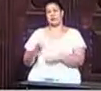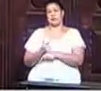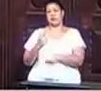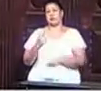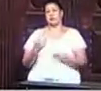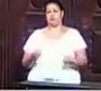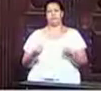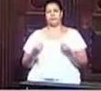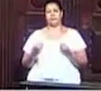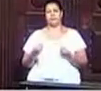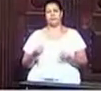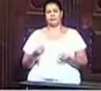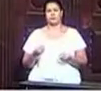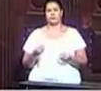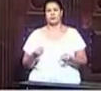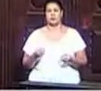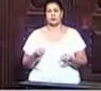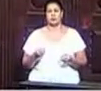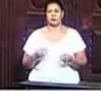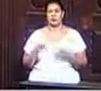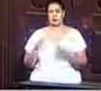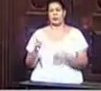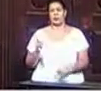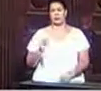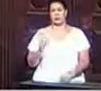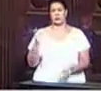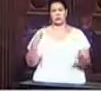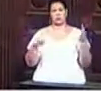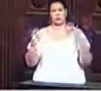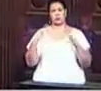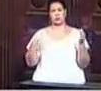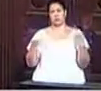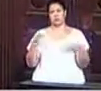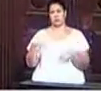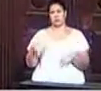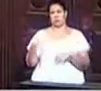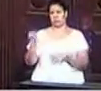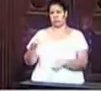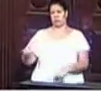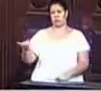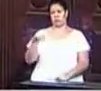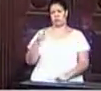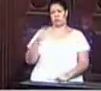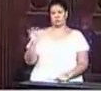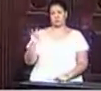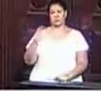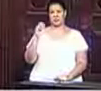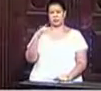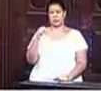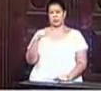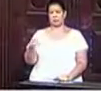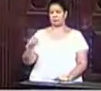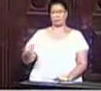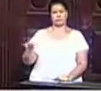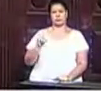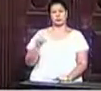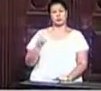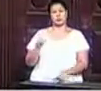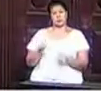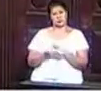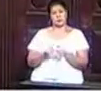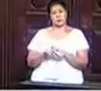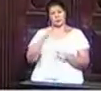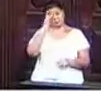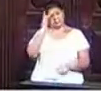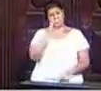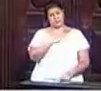apenas os turistas que vão à região dos lagos, mas os moradores e trabalhadores que retornam à região dos lagos ao final da jornada de sexta-feira e aqueles